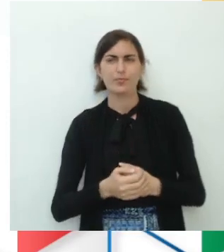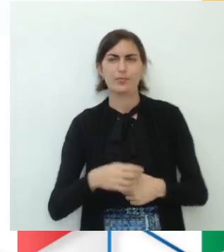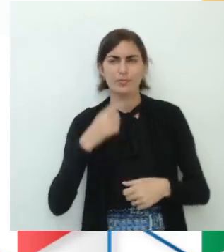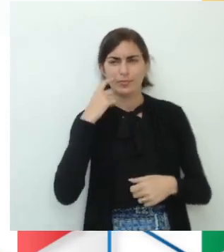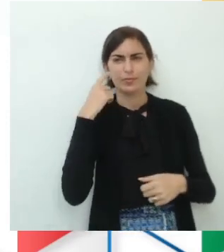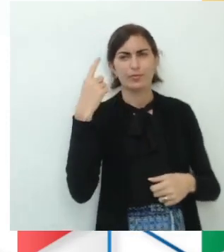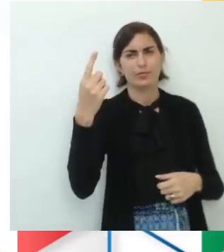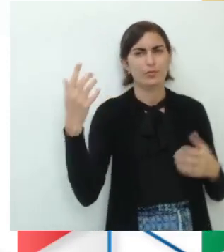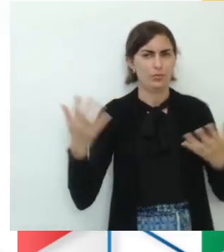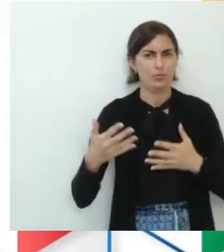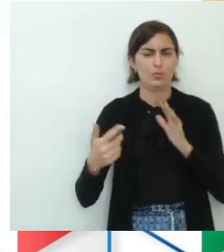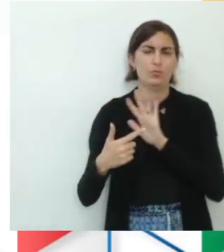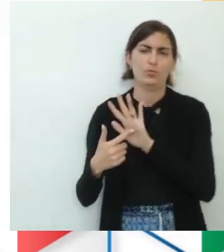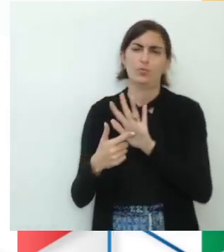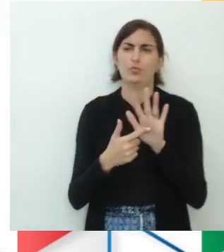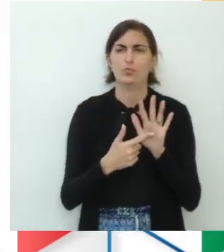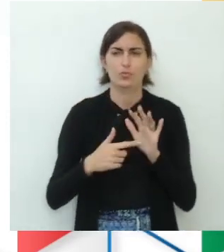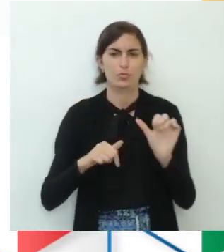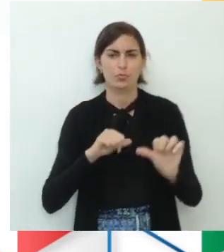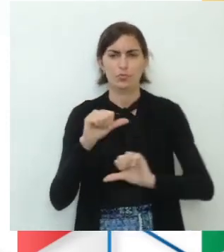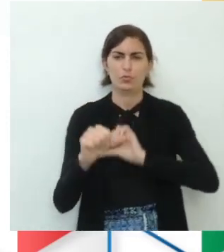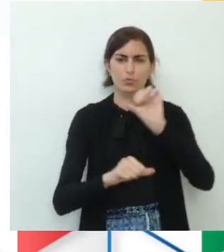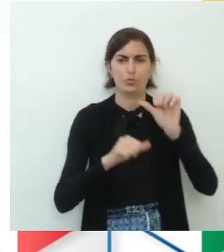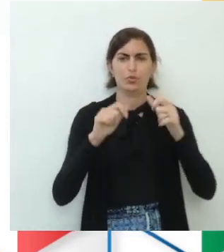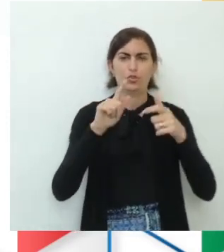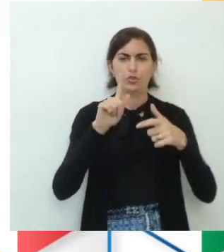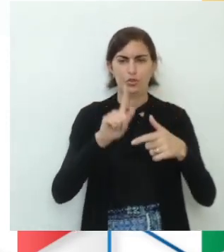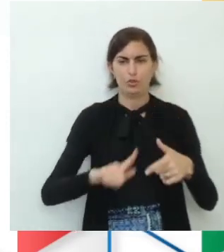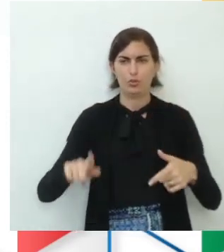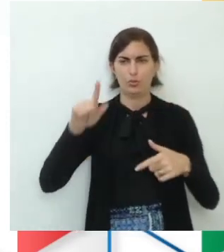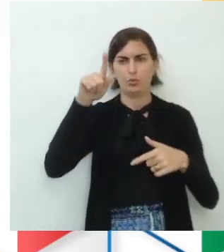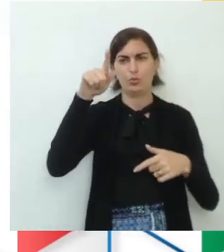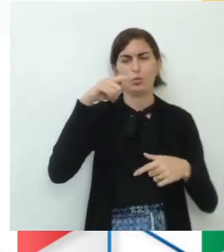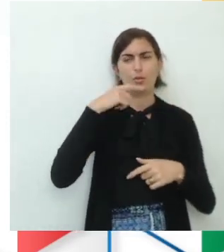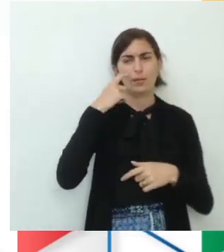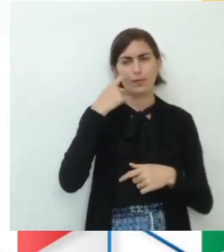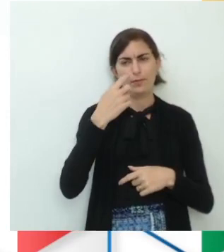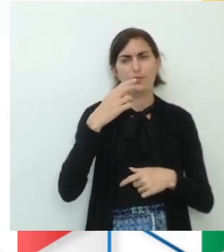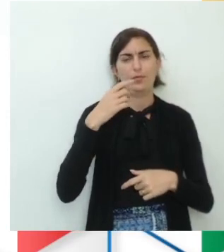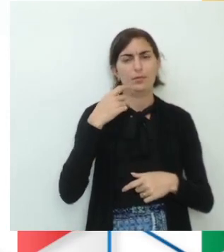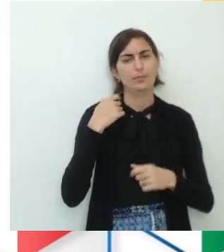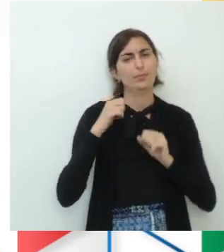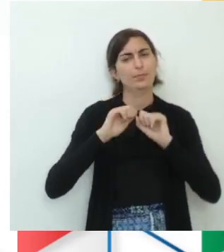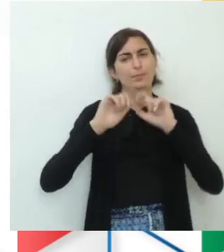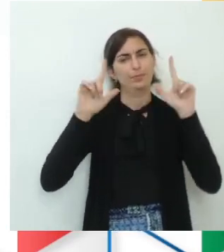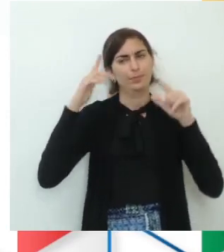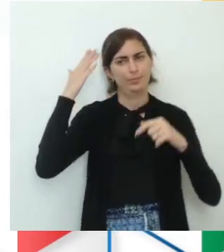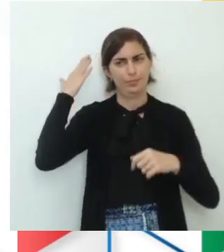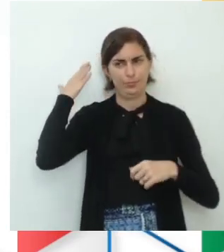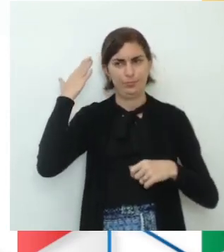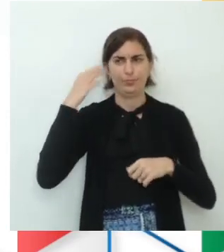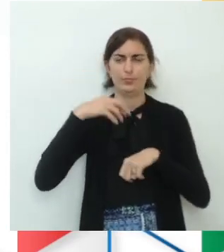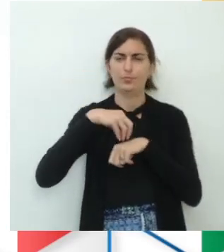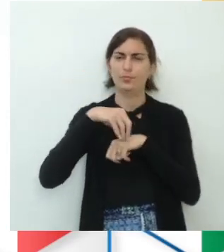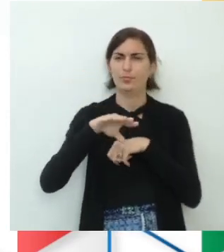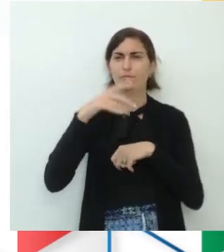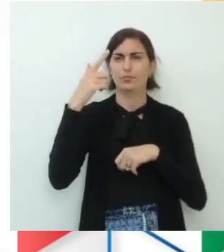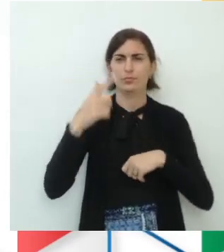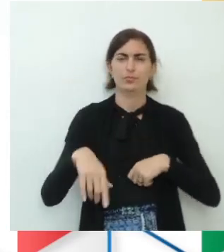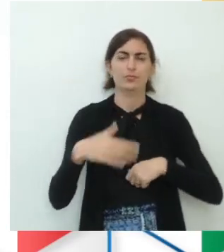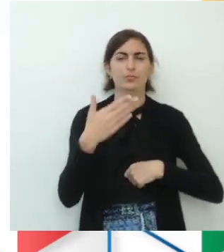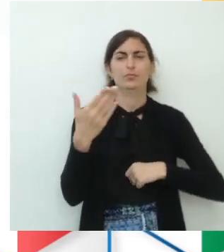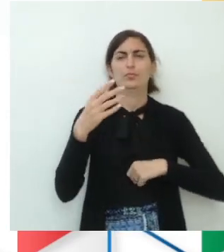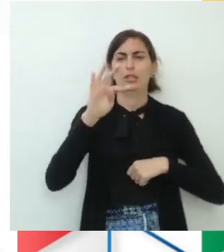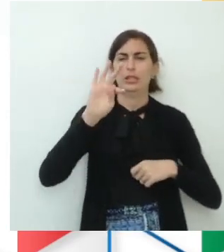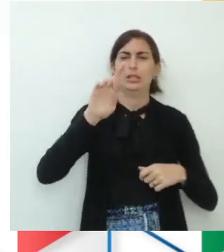comigo, que agora eu vou te mostrar uma transformação geométrica de um polígono no plano cartesiano. Aí veja. Trouxe mais uma vez